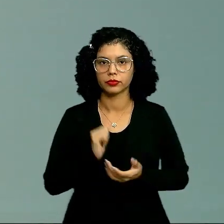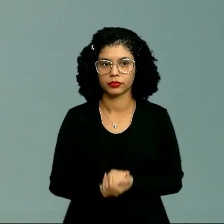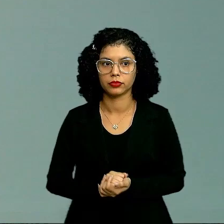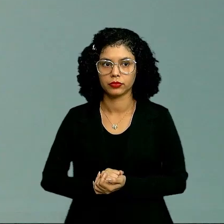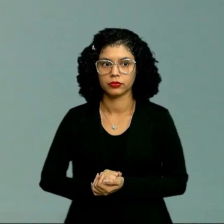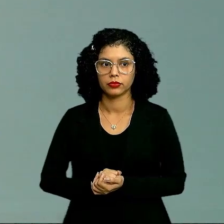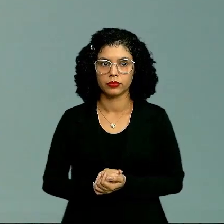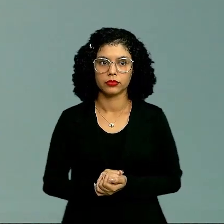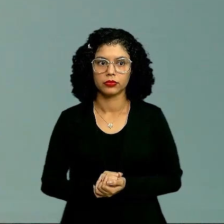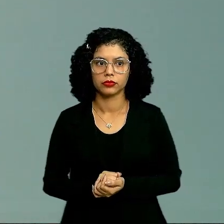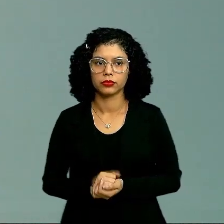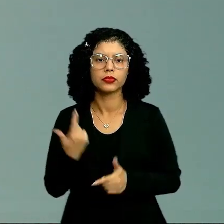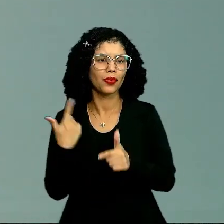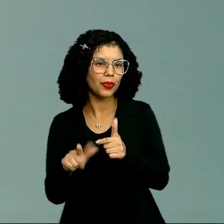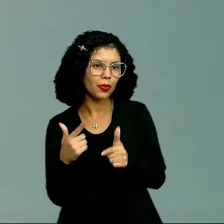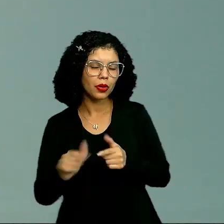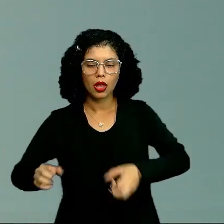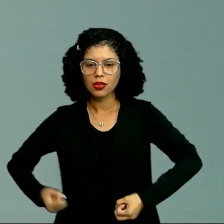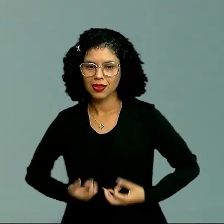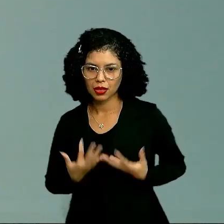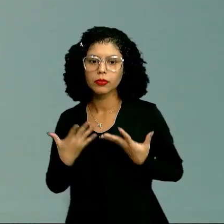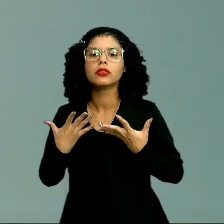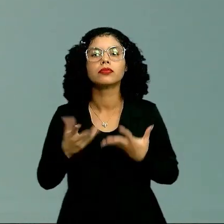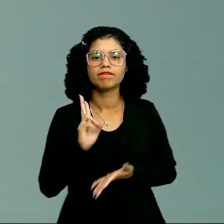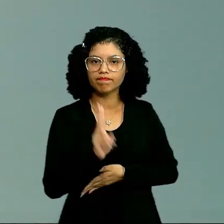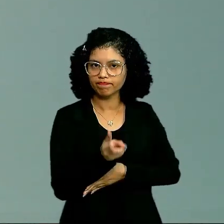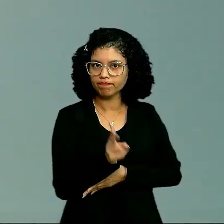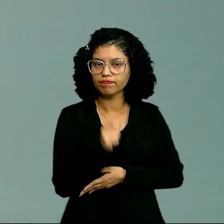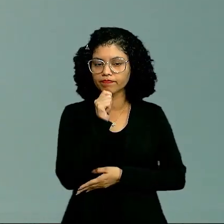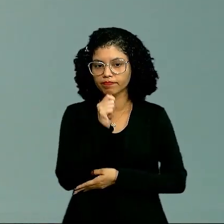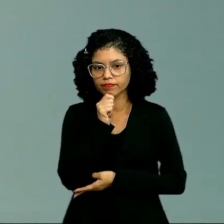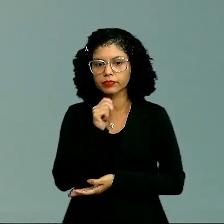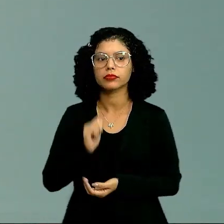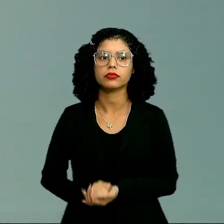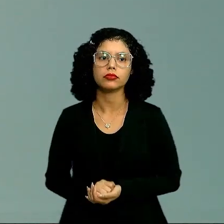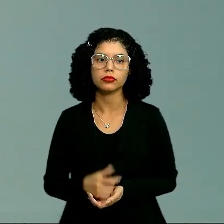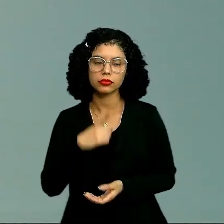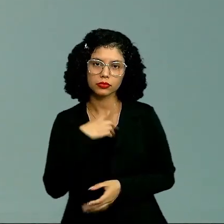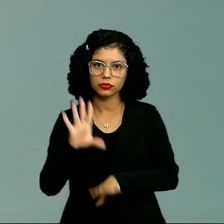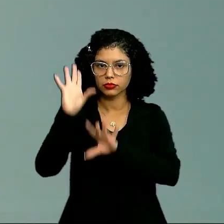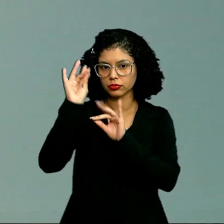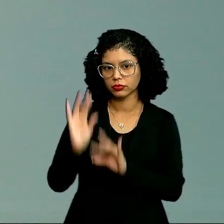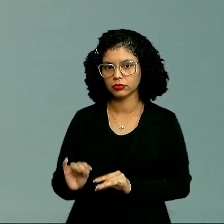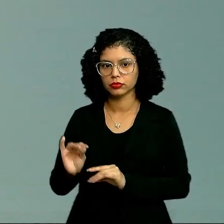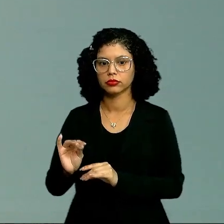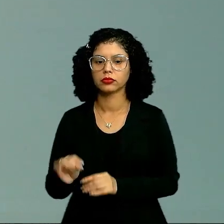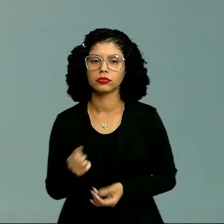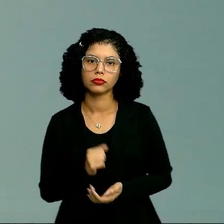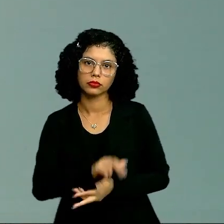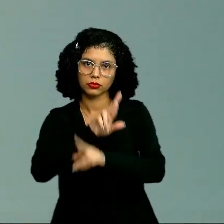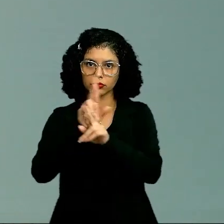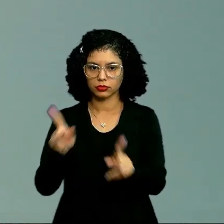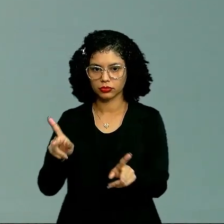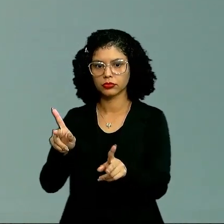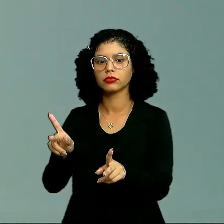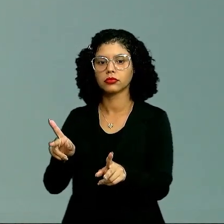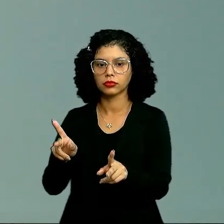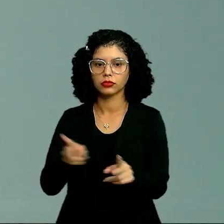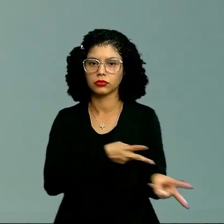de problemas emocionais mesmo. Então, aí a gente tem esse estado de espírito um tanto